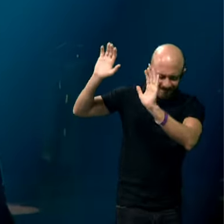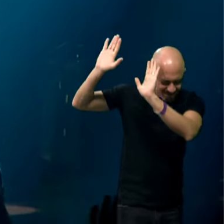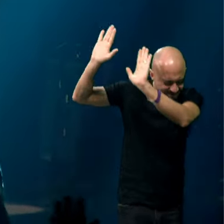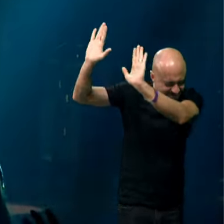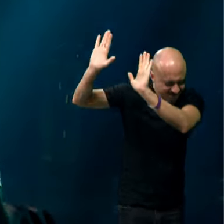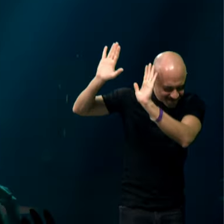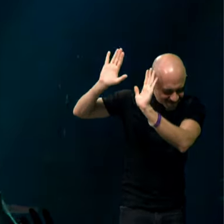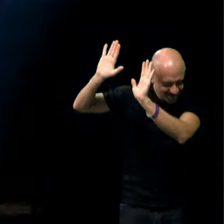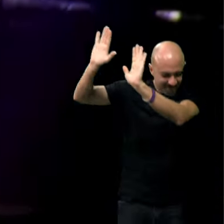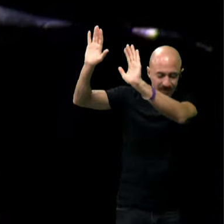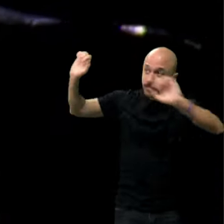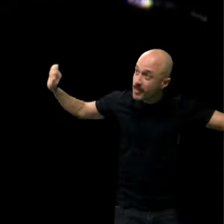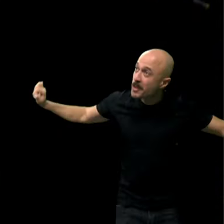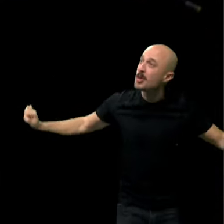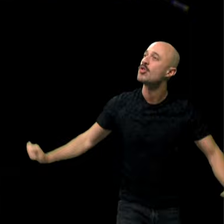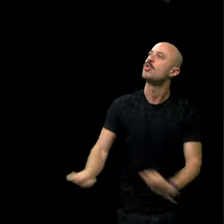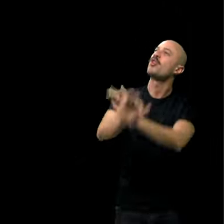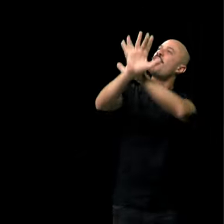seja